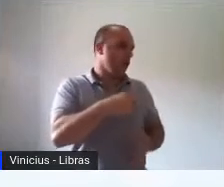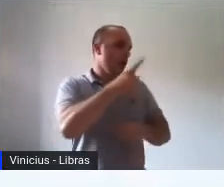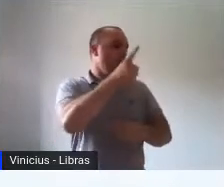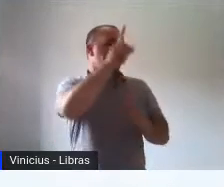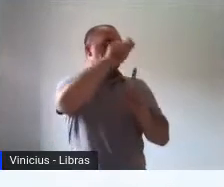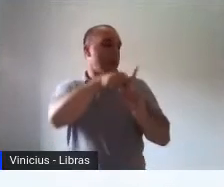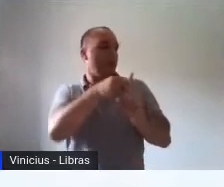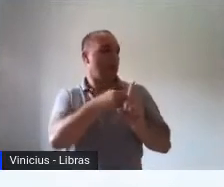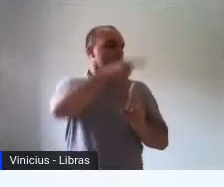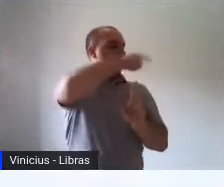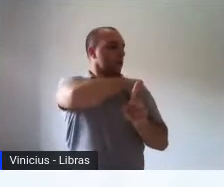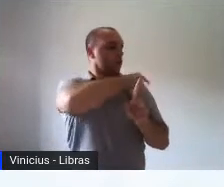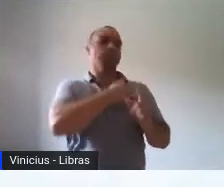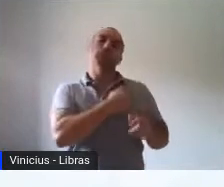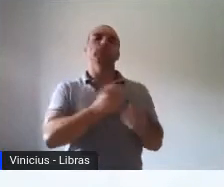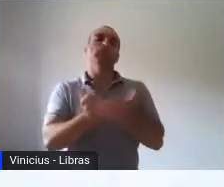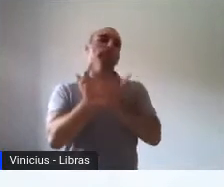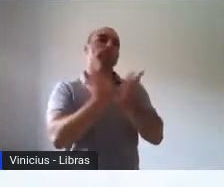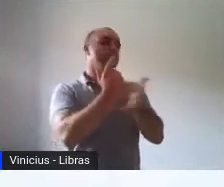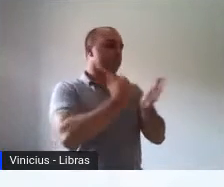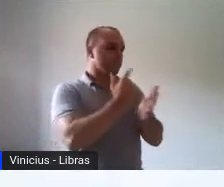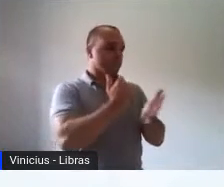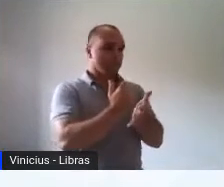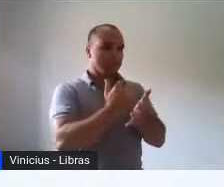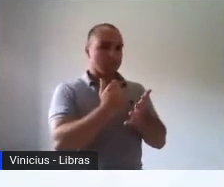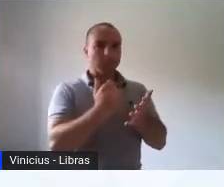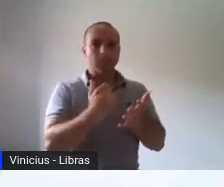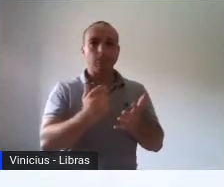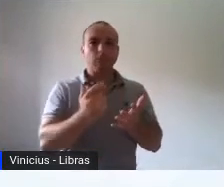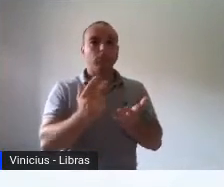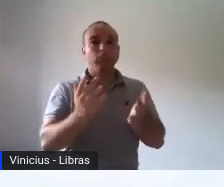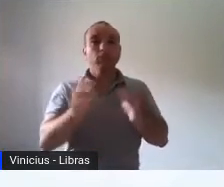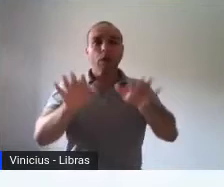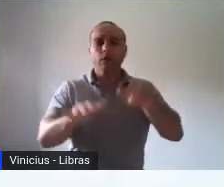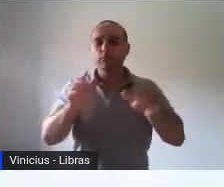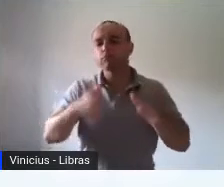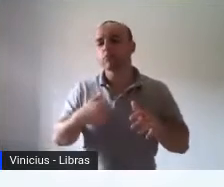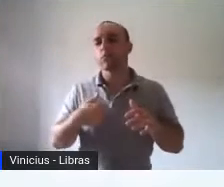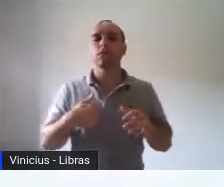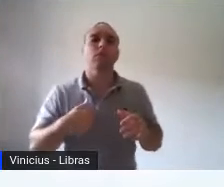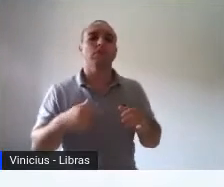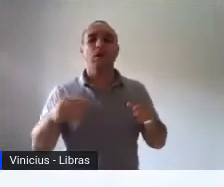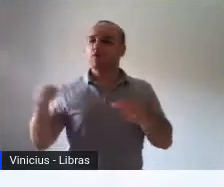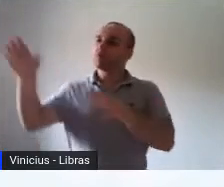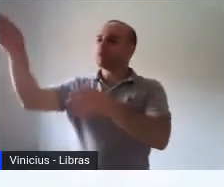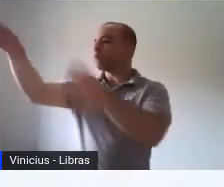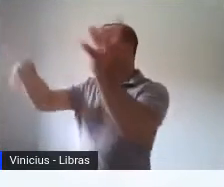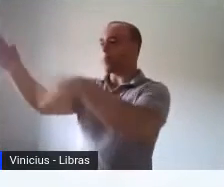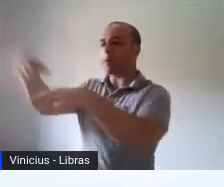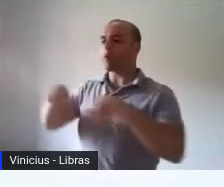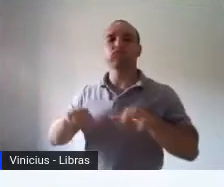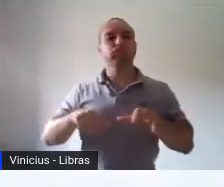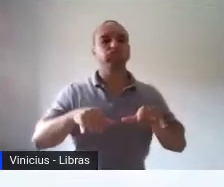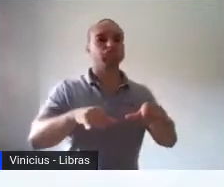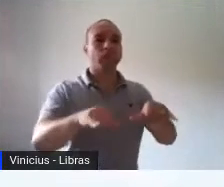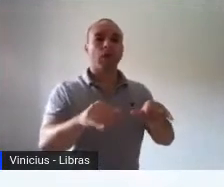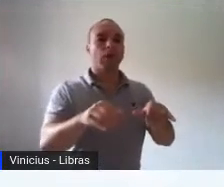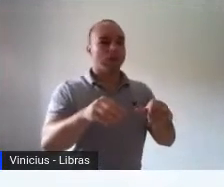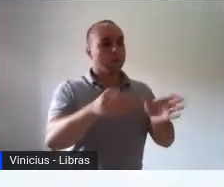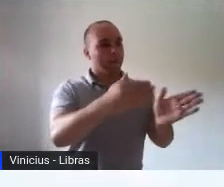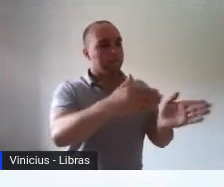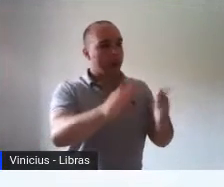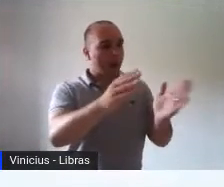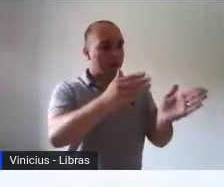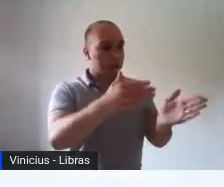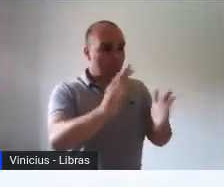tudo certo. Se aquela menina lá, né, se a trabalhadora do caixa não passou algum item errado. Porque a cada ida ao mercado a gente